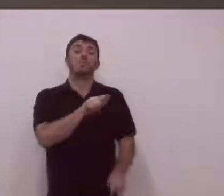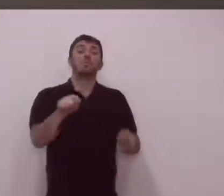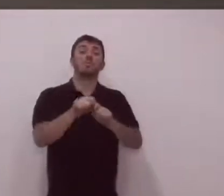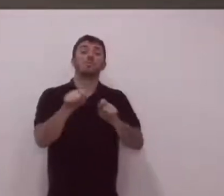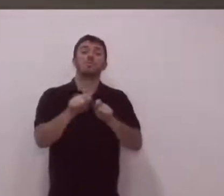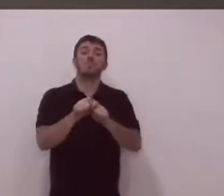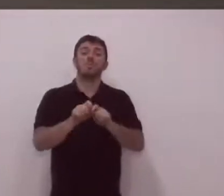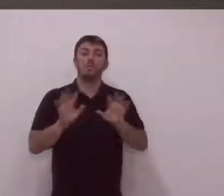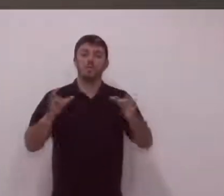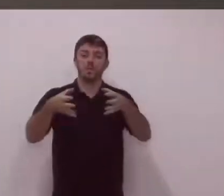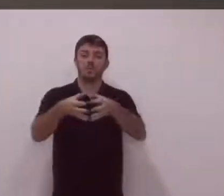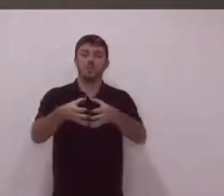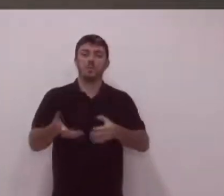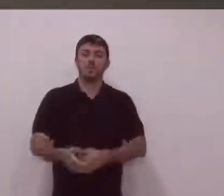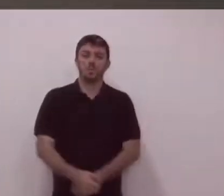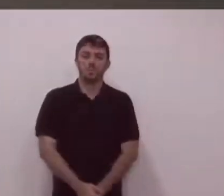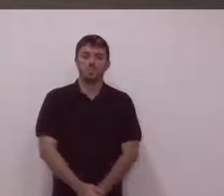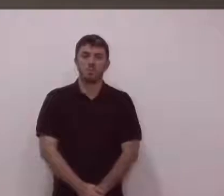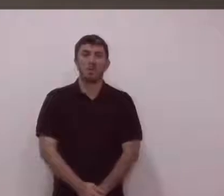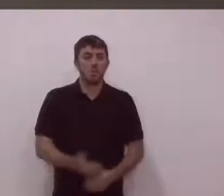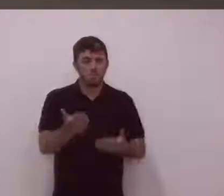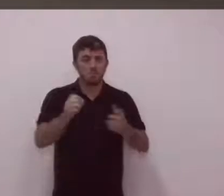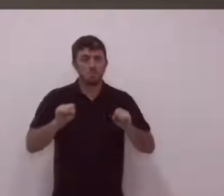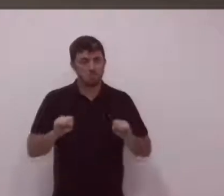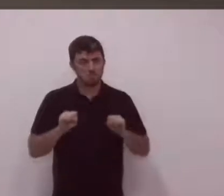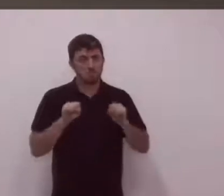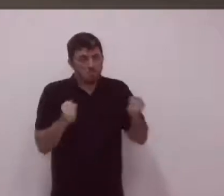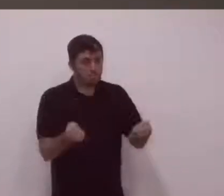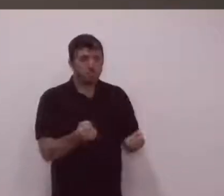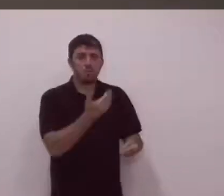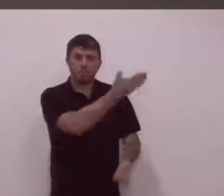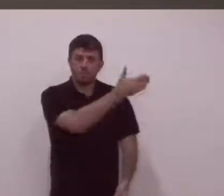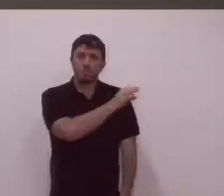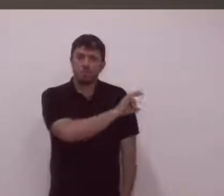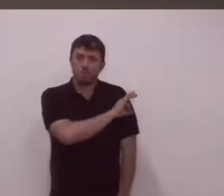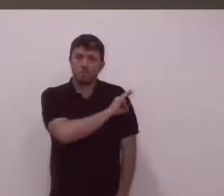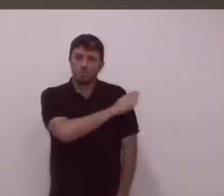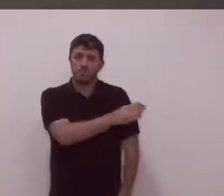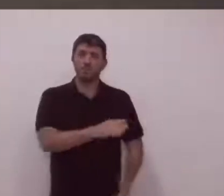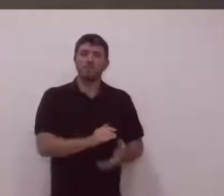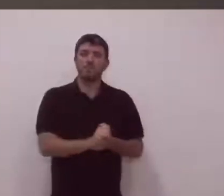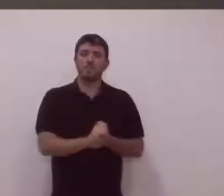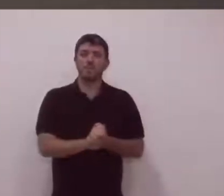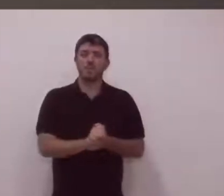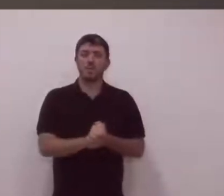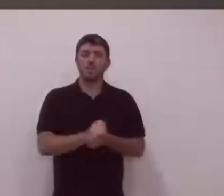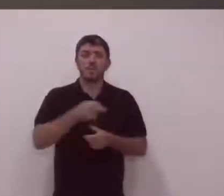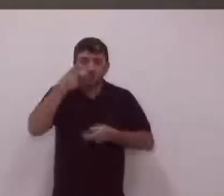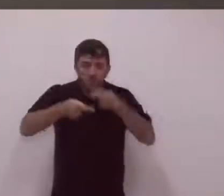vamos lá defenda defenda o prefeito faça fala